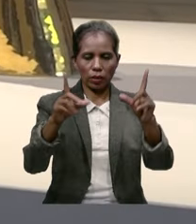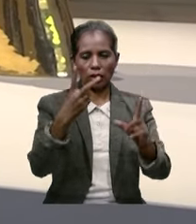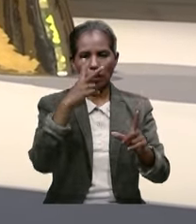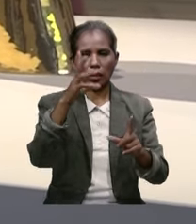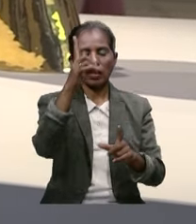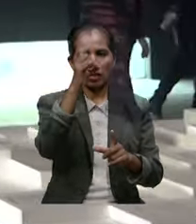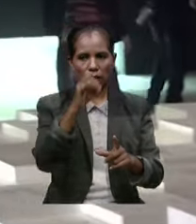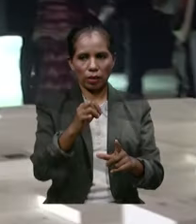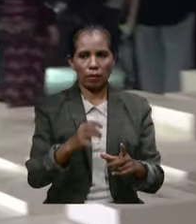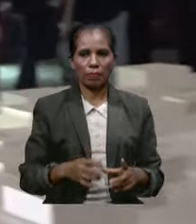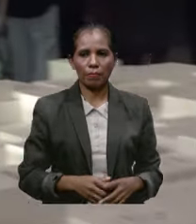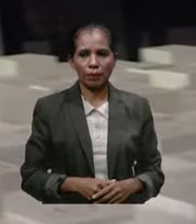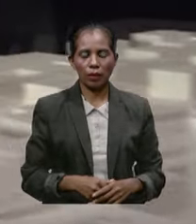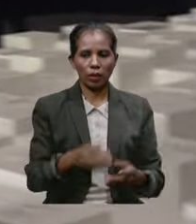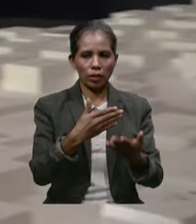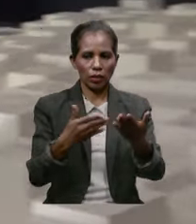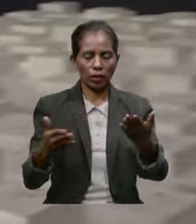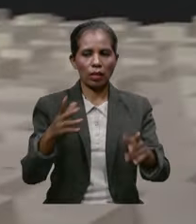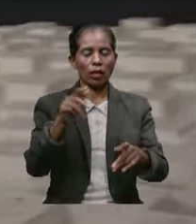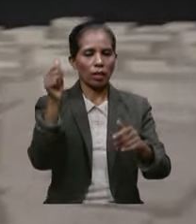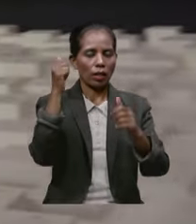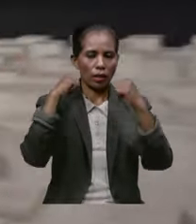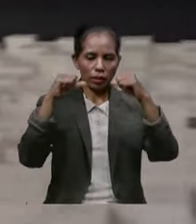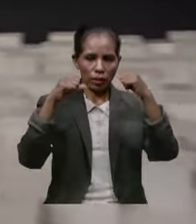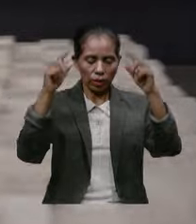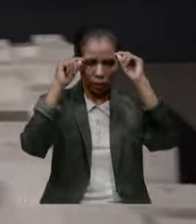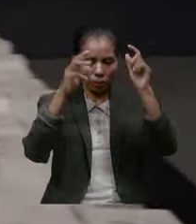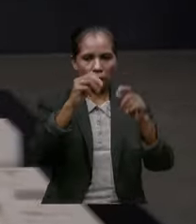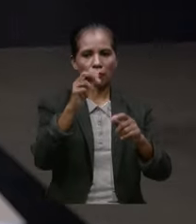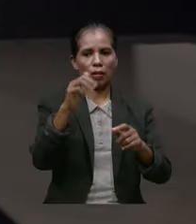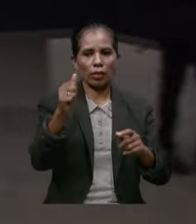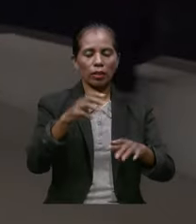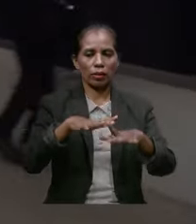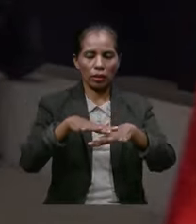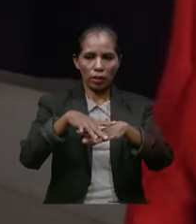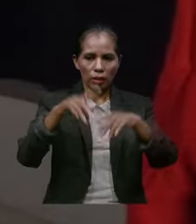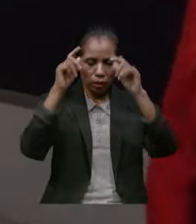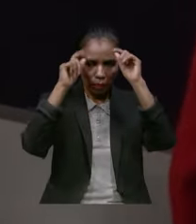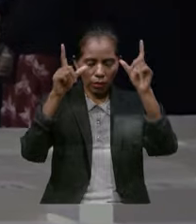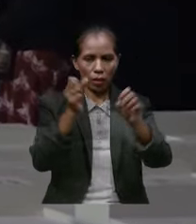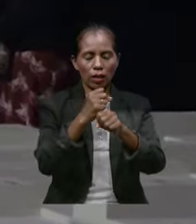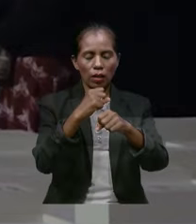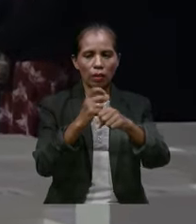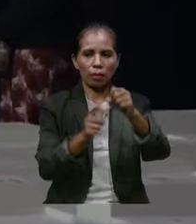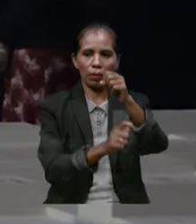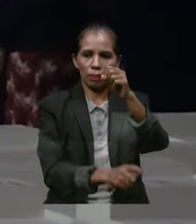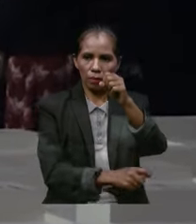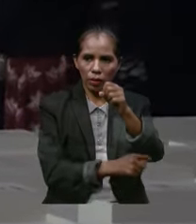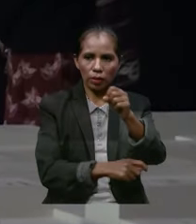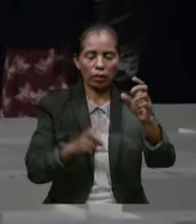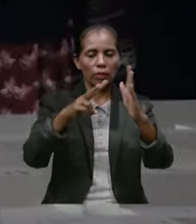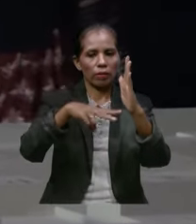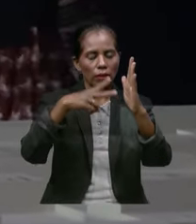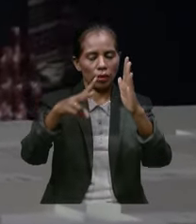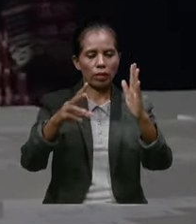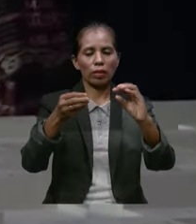Giadini. Produto neve artista timoruan Maria Madeira apresenta Mac Tais Timor Nian halo bacoe no filme documentário o título Kiss and